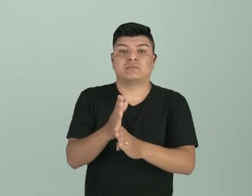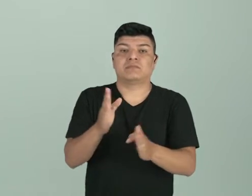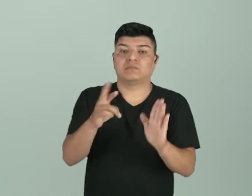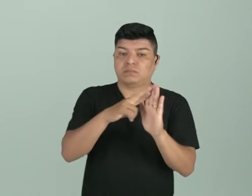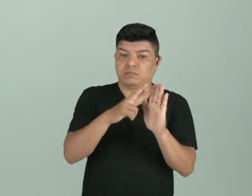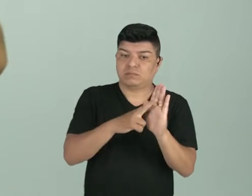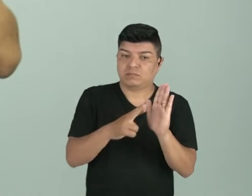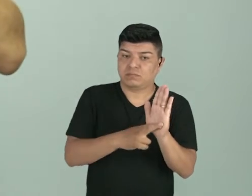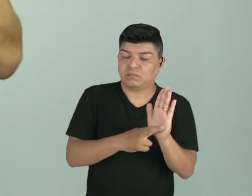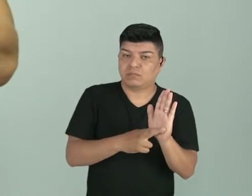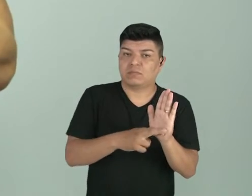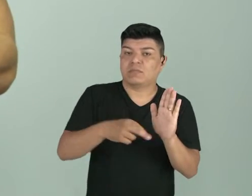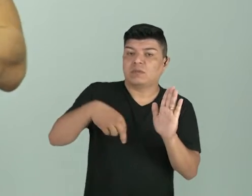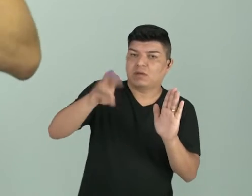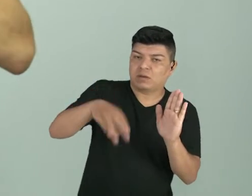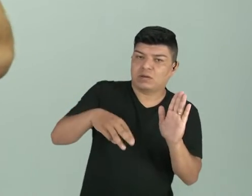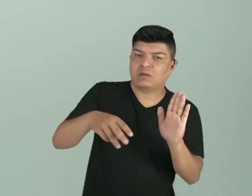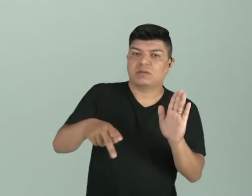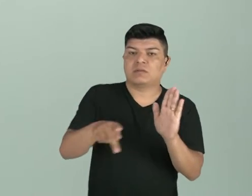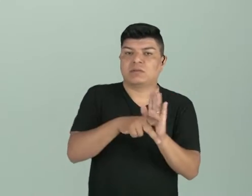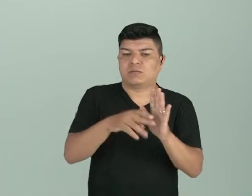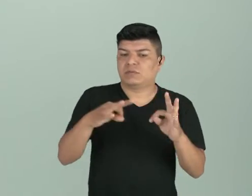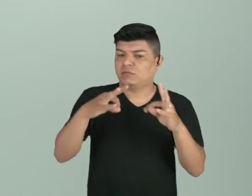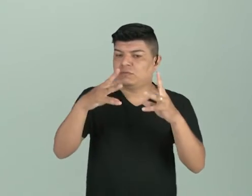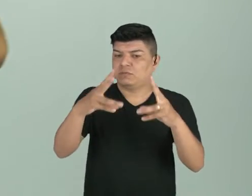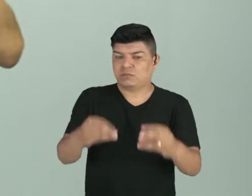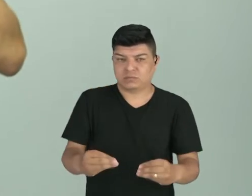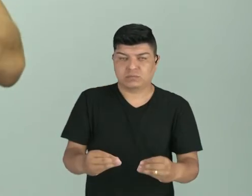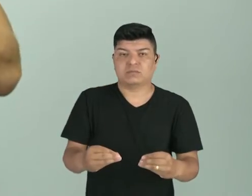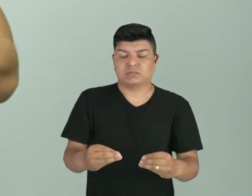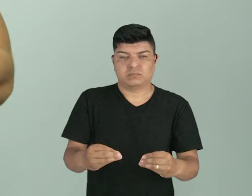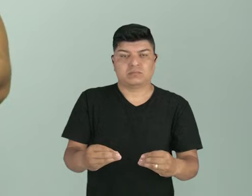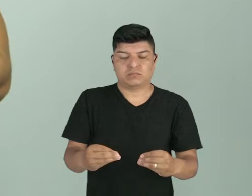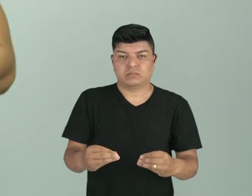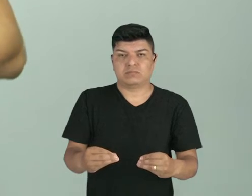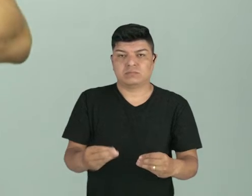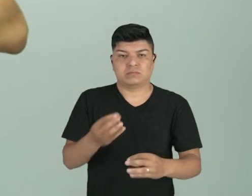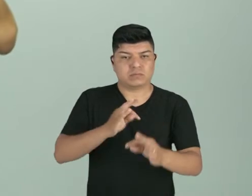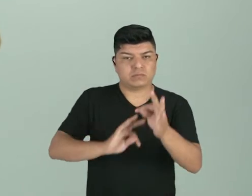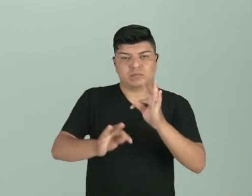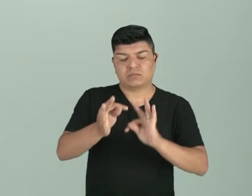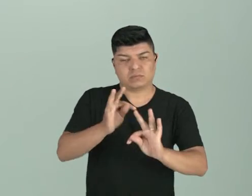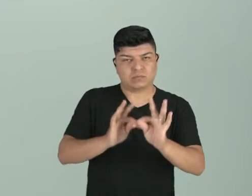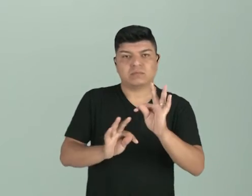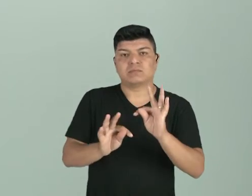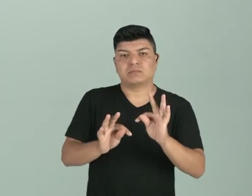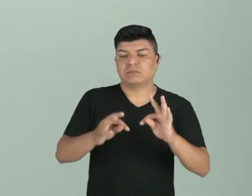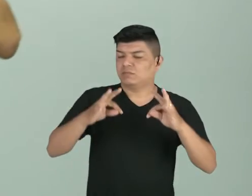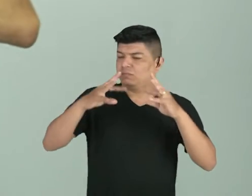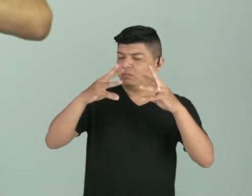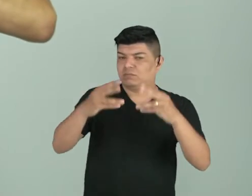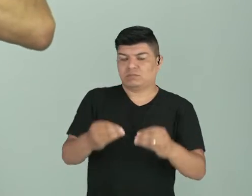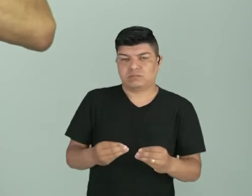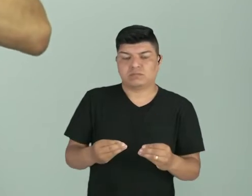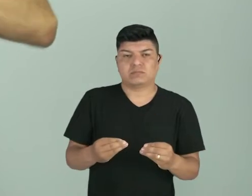critério. Quem é proprietário de todas essas ferramentas, de todas essas tecnologias, de